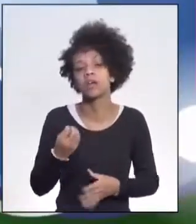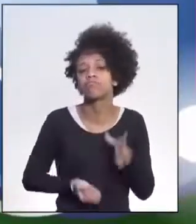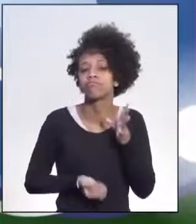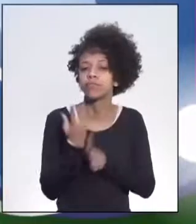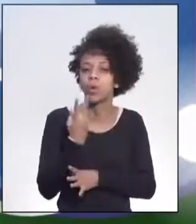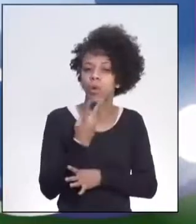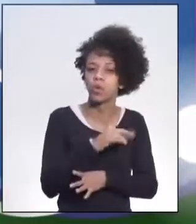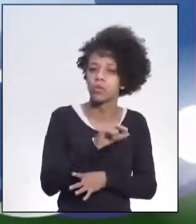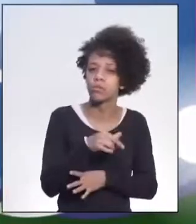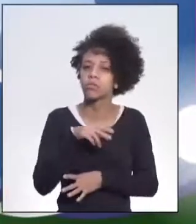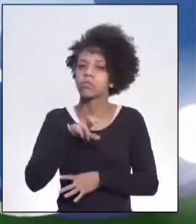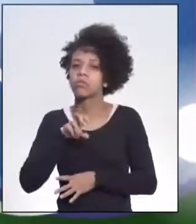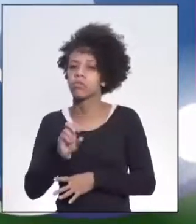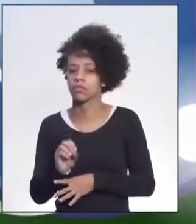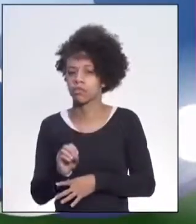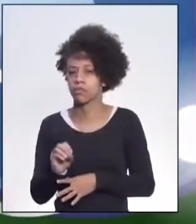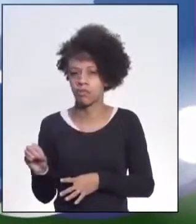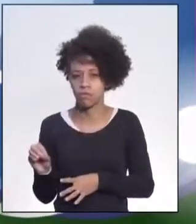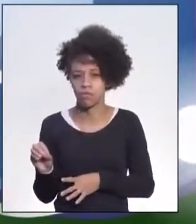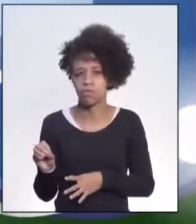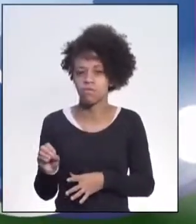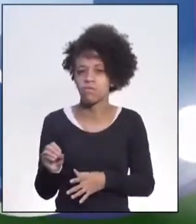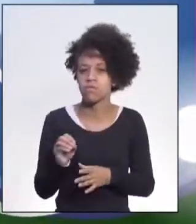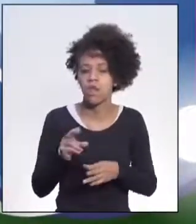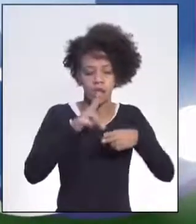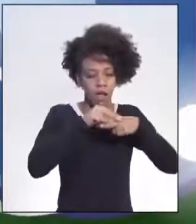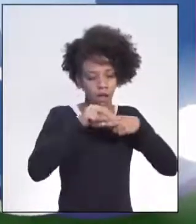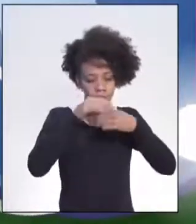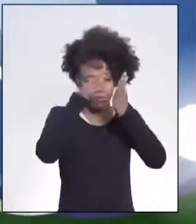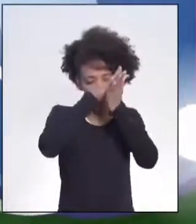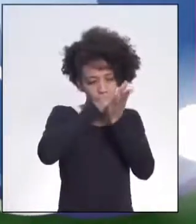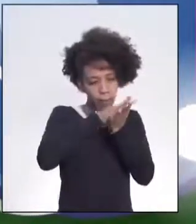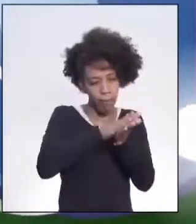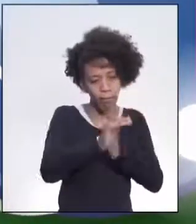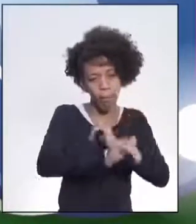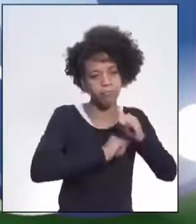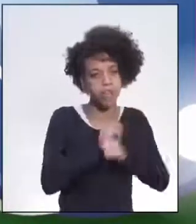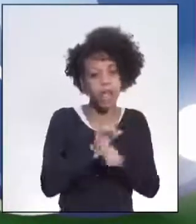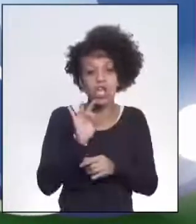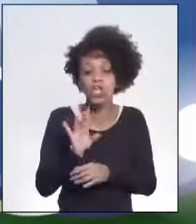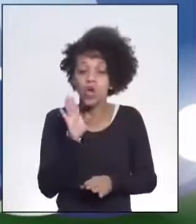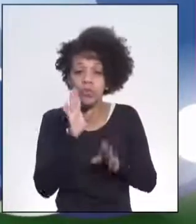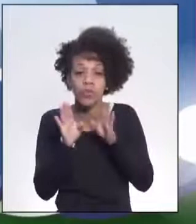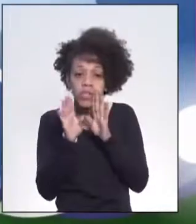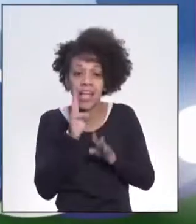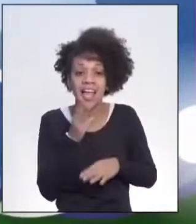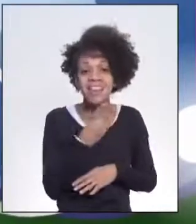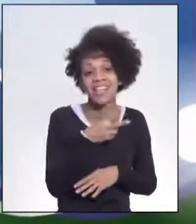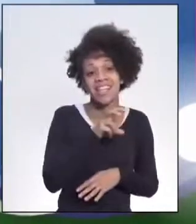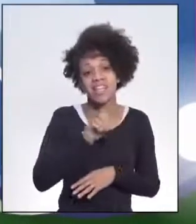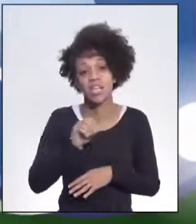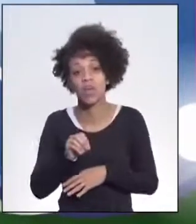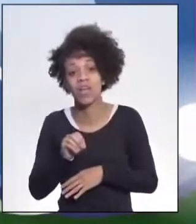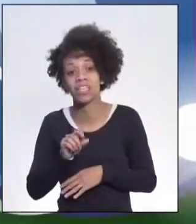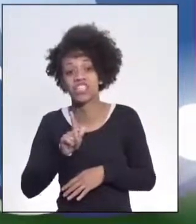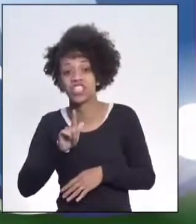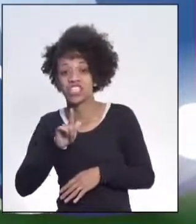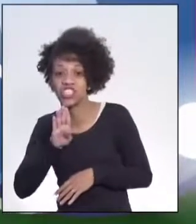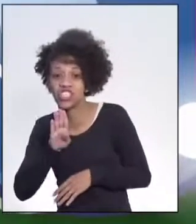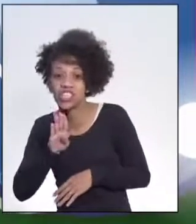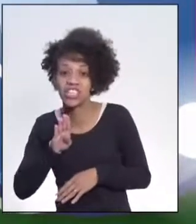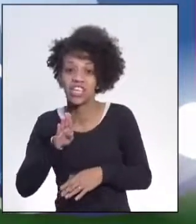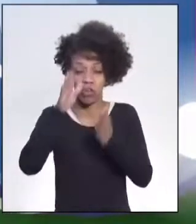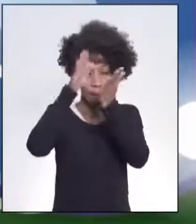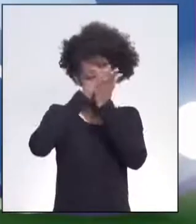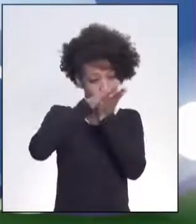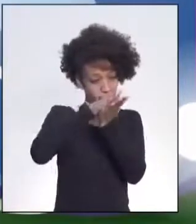2,5 quintilhões de bytes de dados todos os dias. Só o Facebook processa mais de 350 gigas de dados a